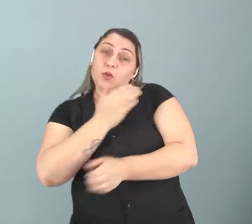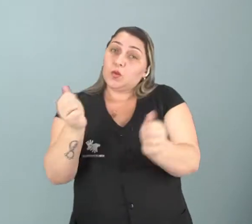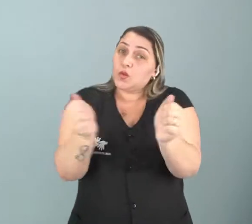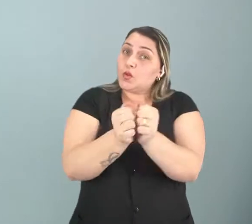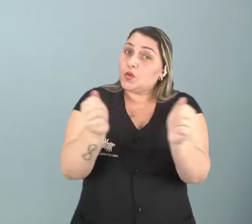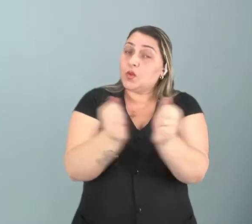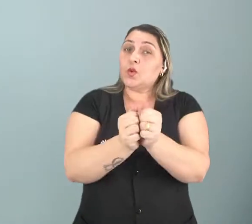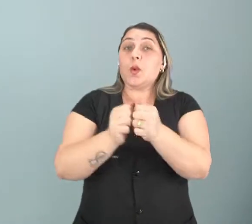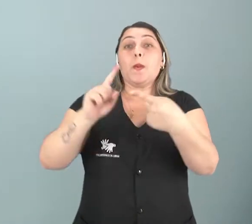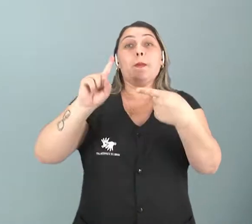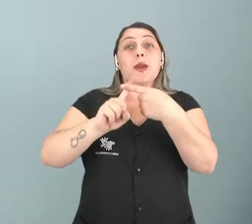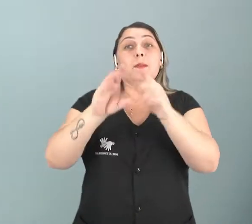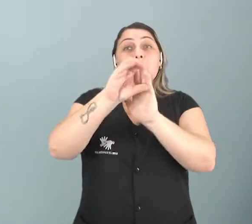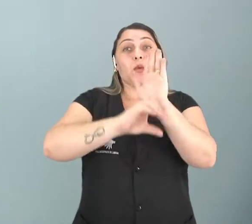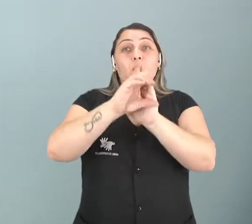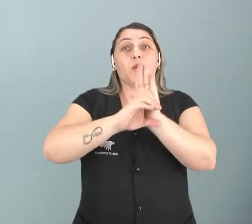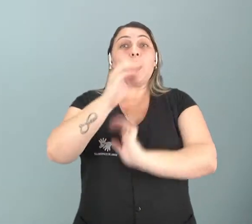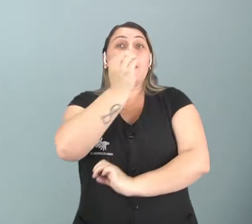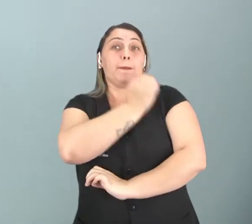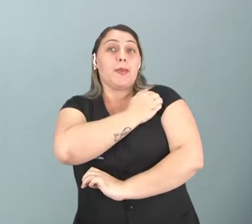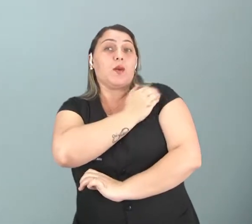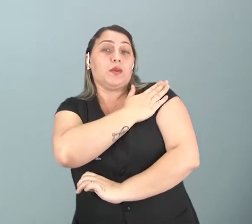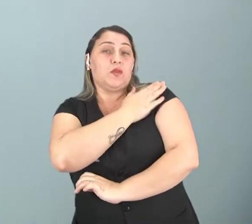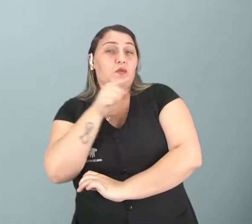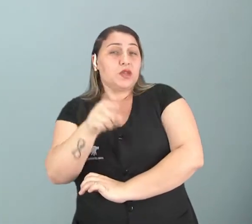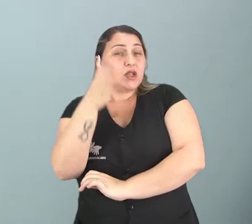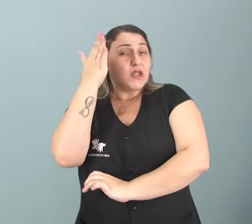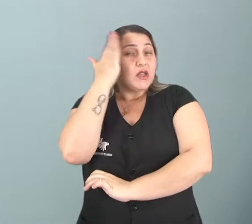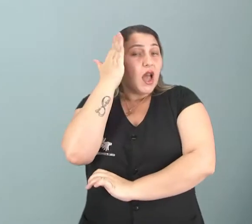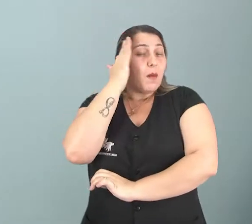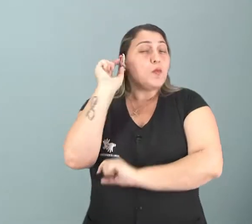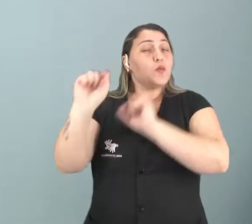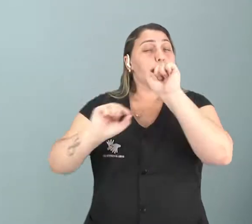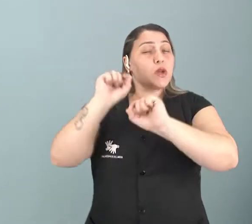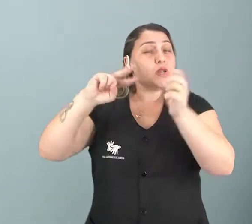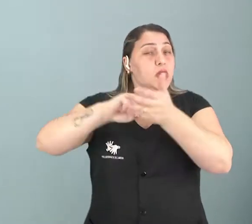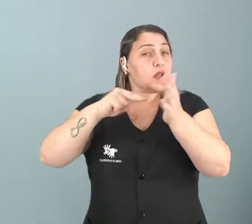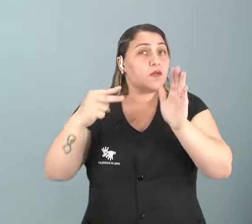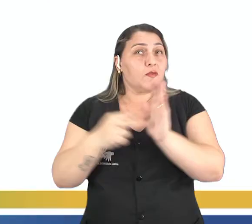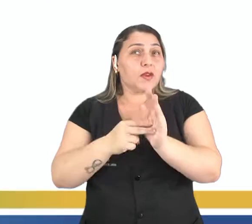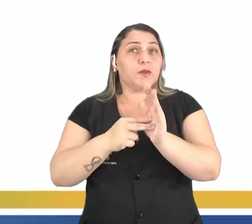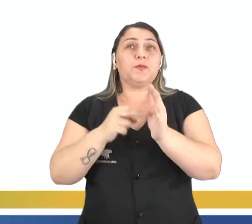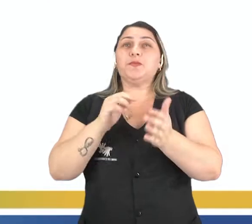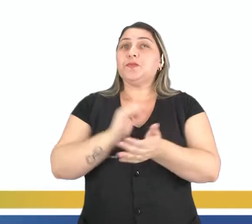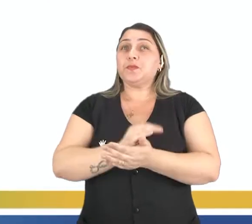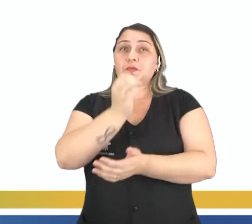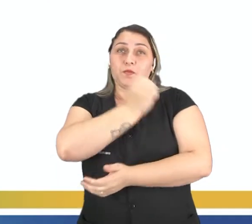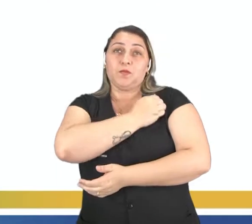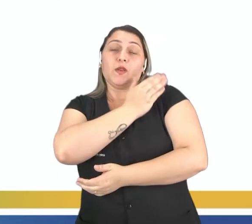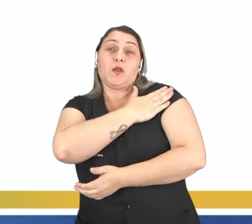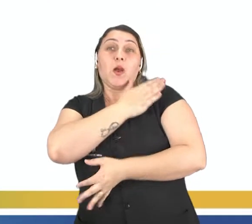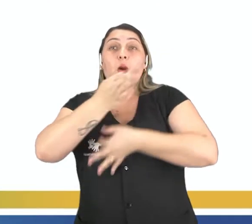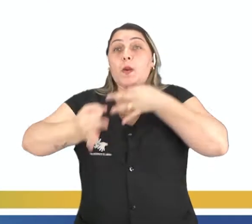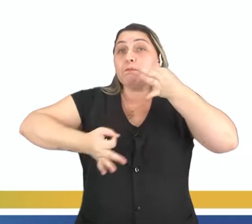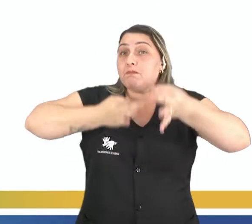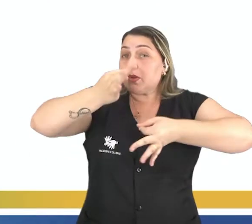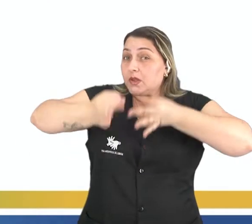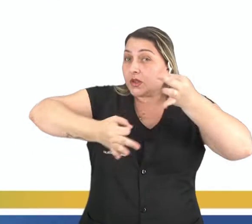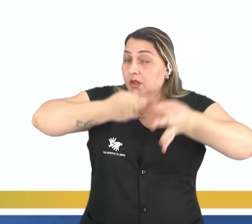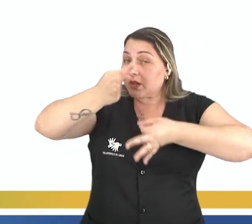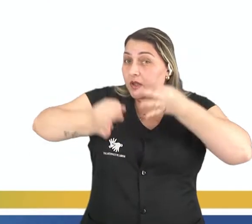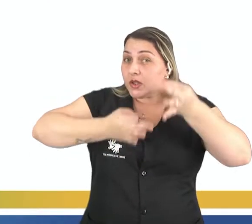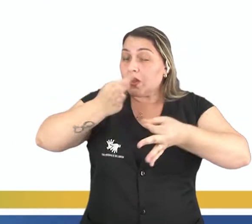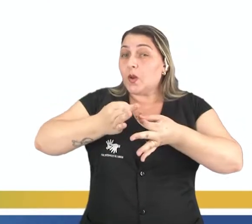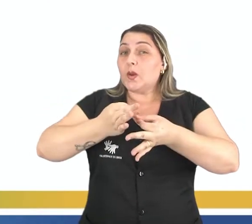primeiro conceito é preconceito. Você sabe o que é preconceito? Vamos lá. Preconceito é uma opinião